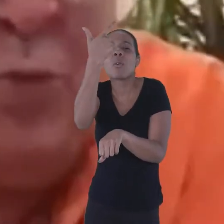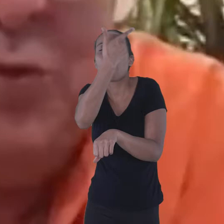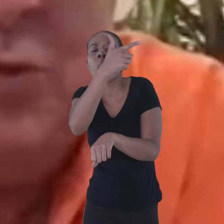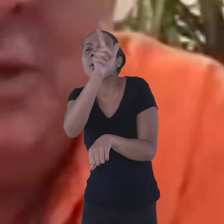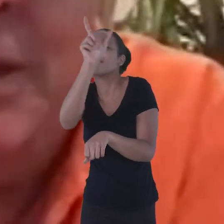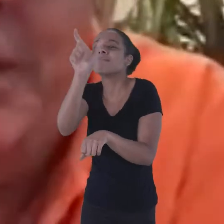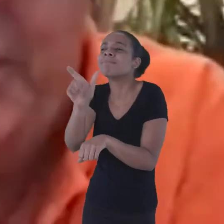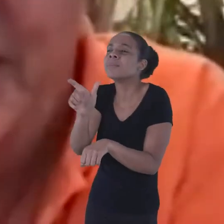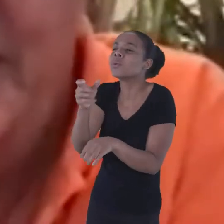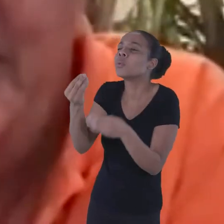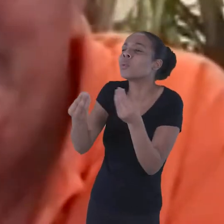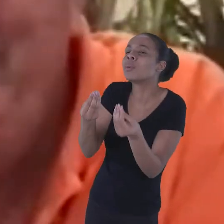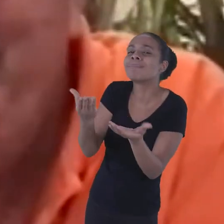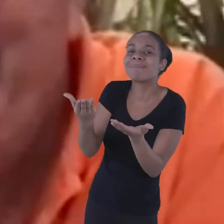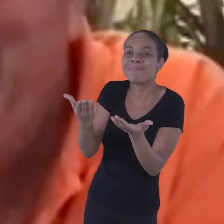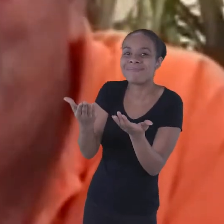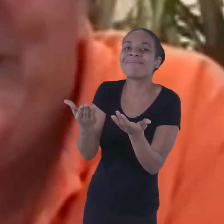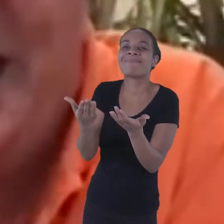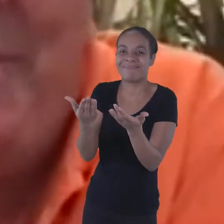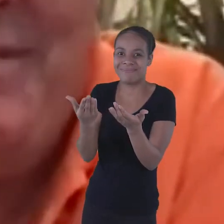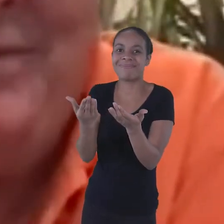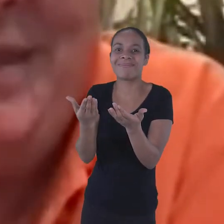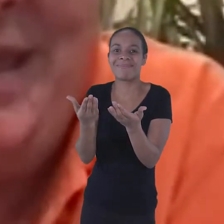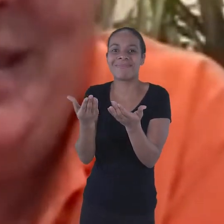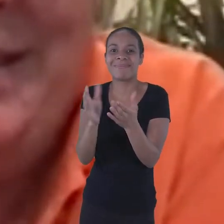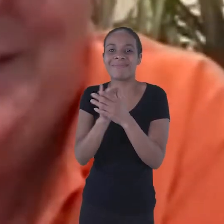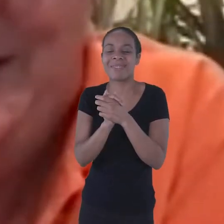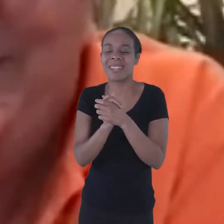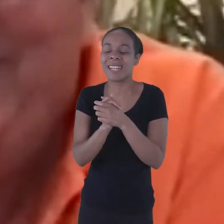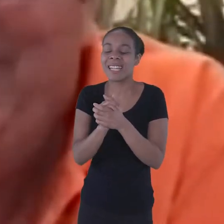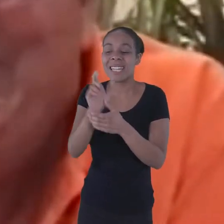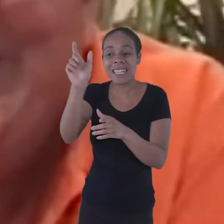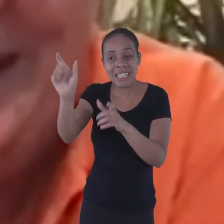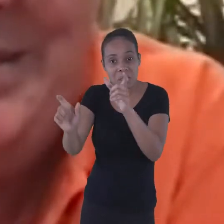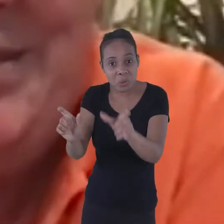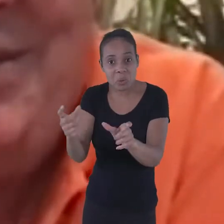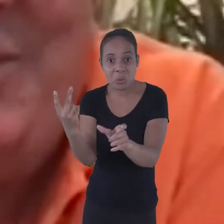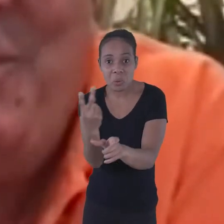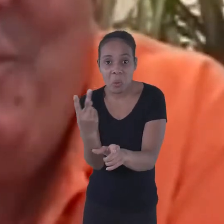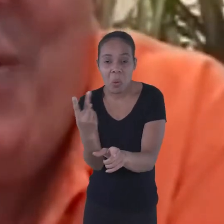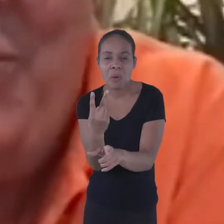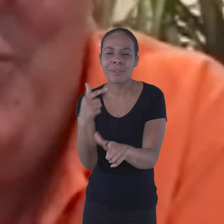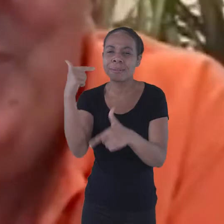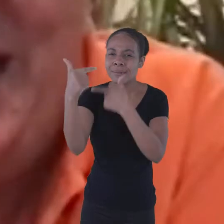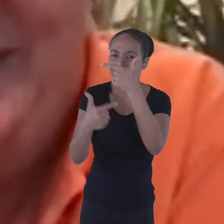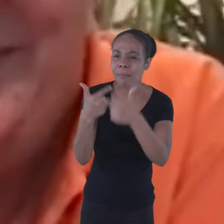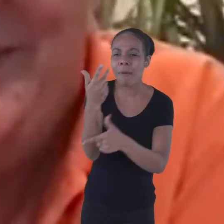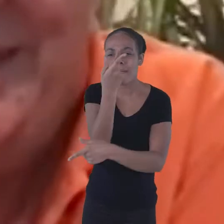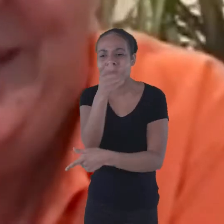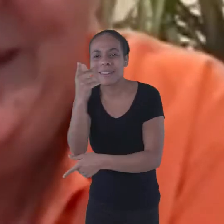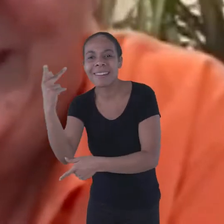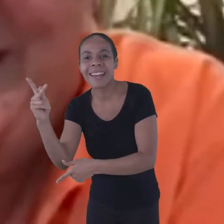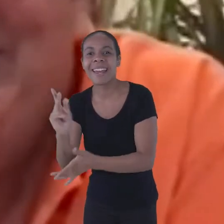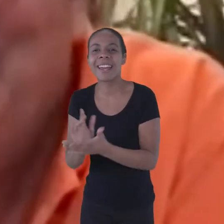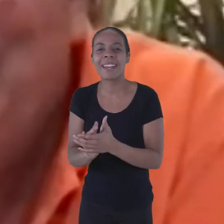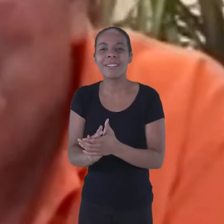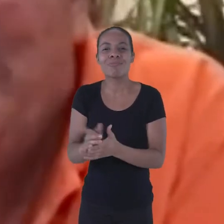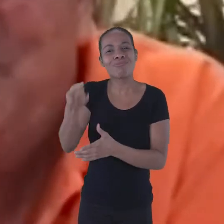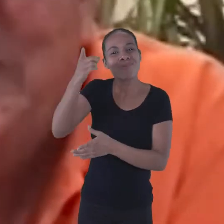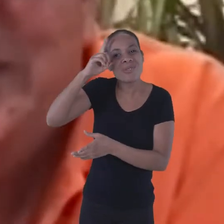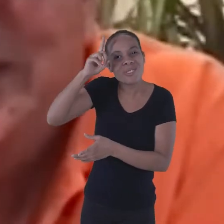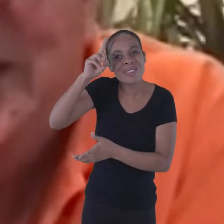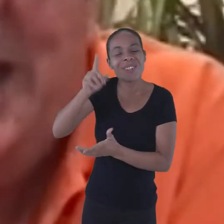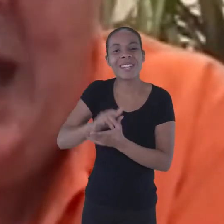tempo todo, e que dentro do trabalho deles, no dia a dia, o Paulo e o Graça, são